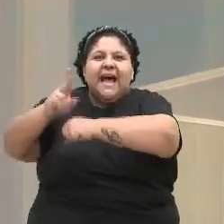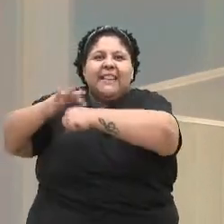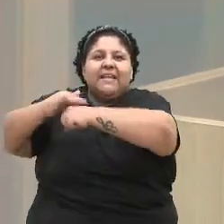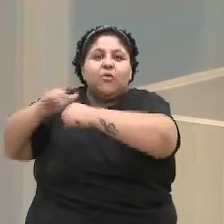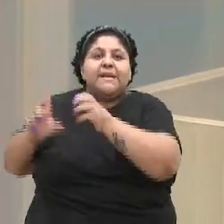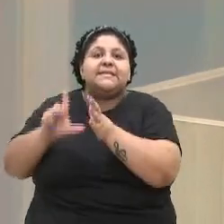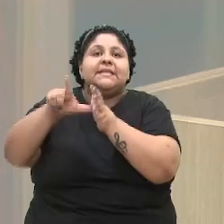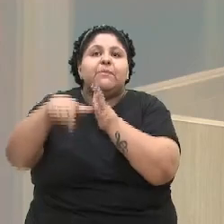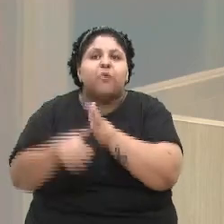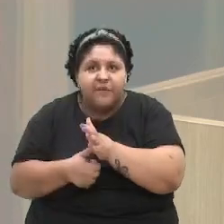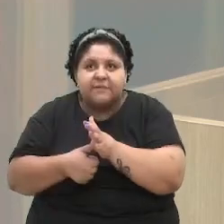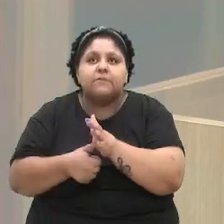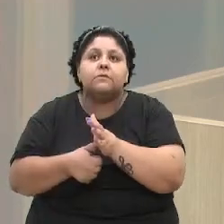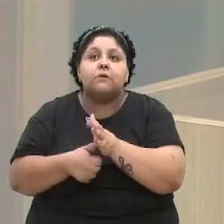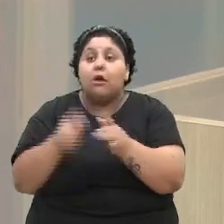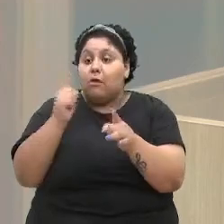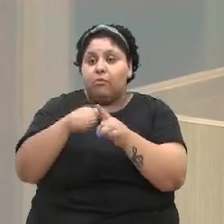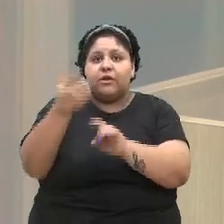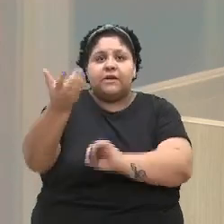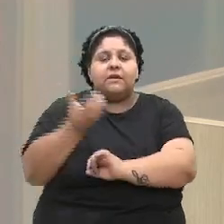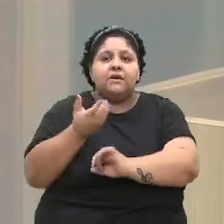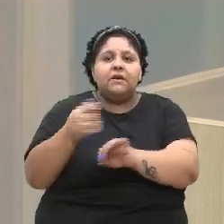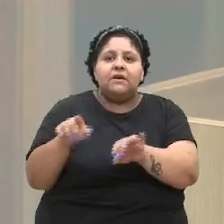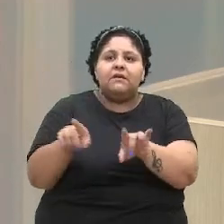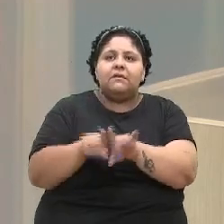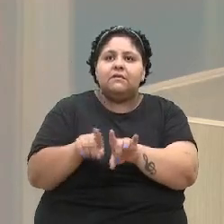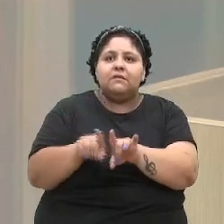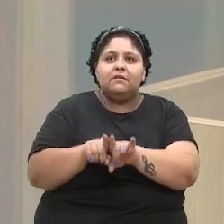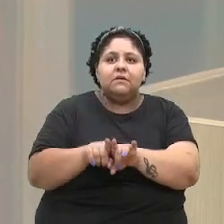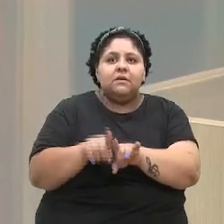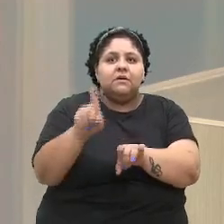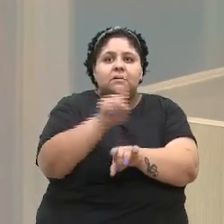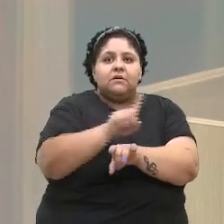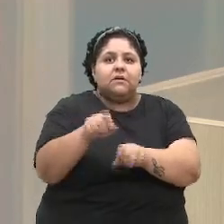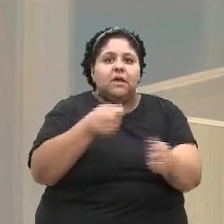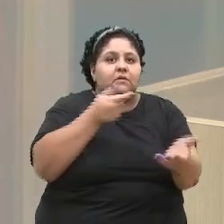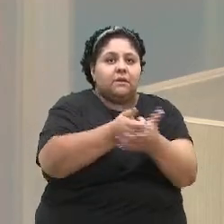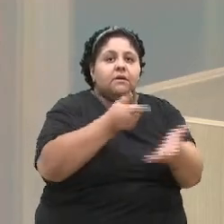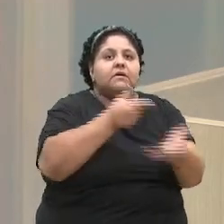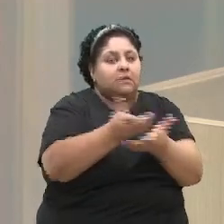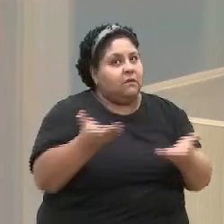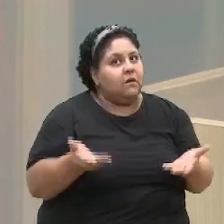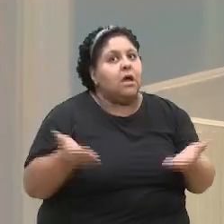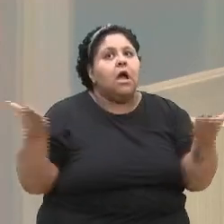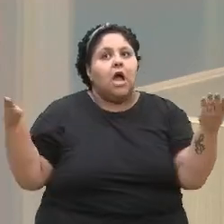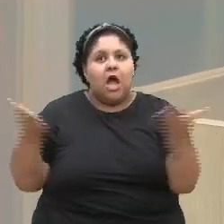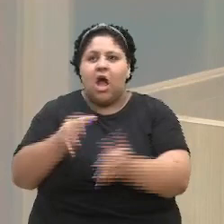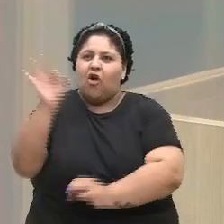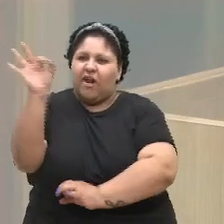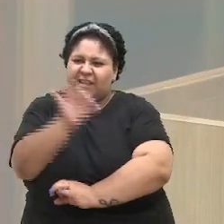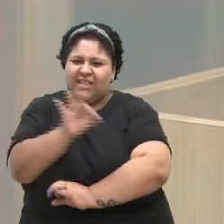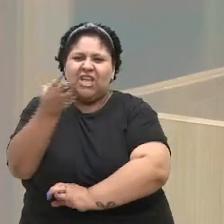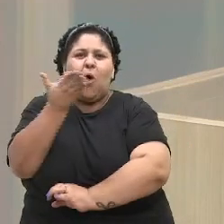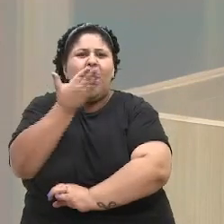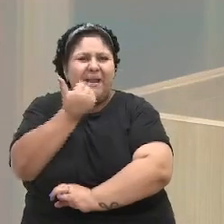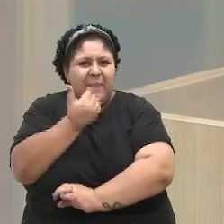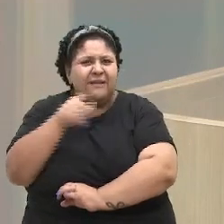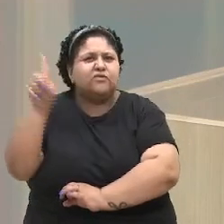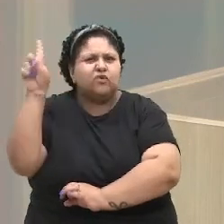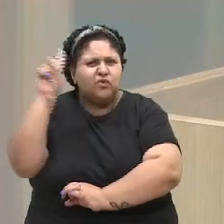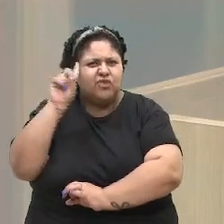e ficou doente porque quis ninguém obrigou agora taxar o alimento de cada